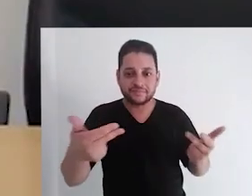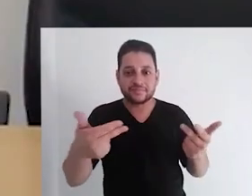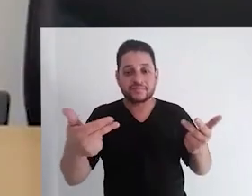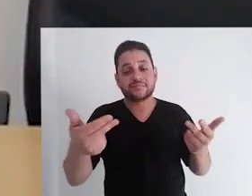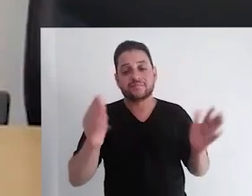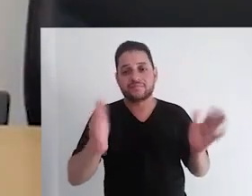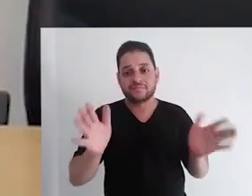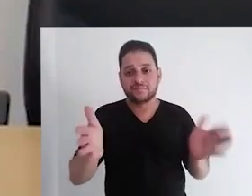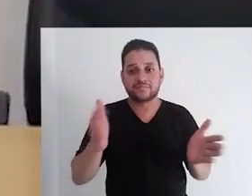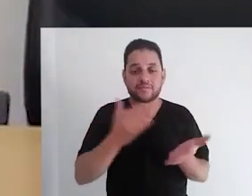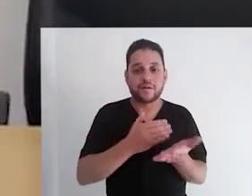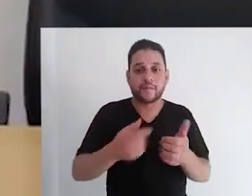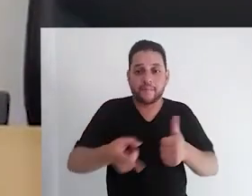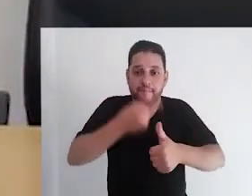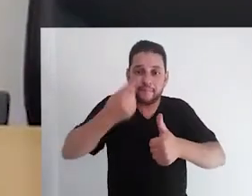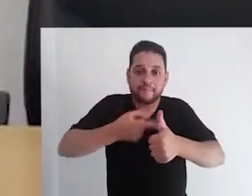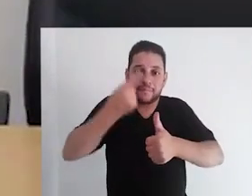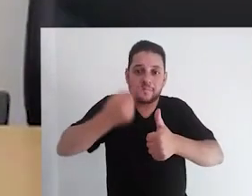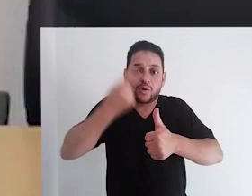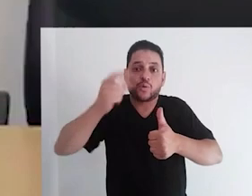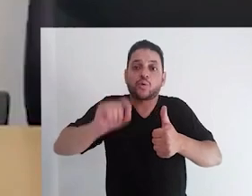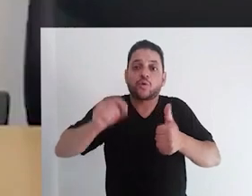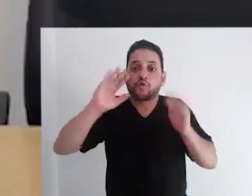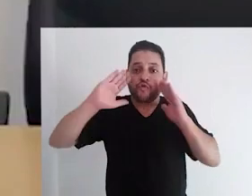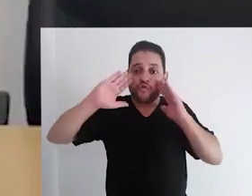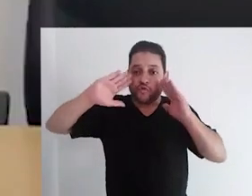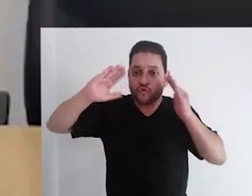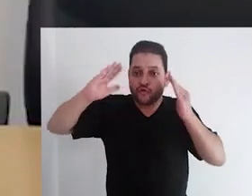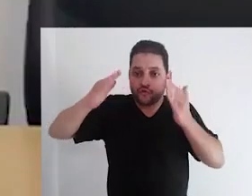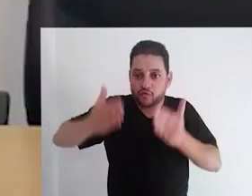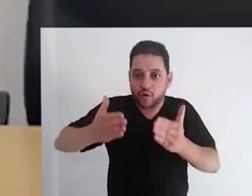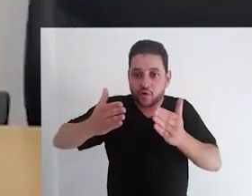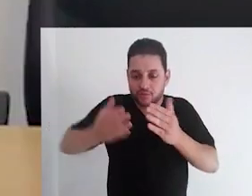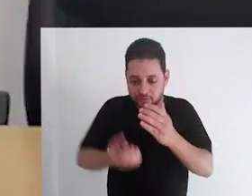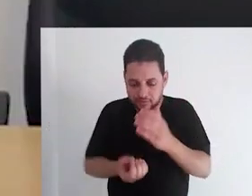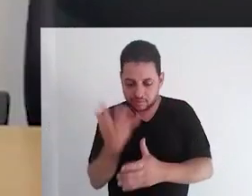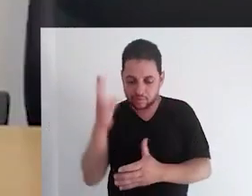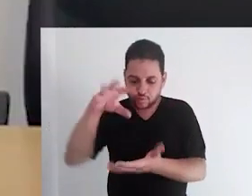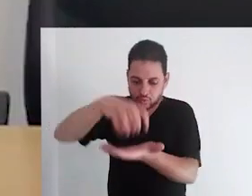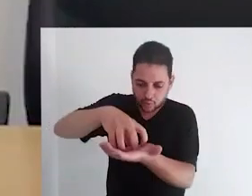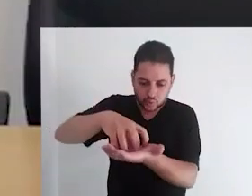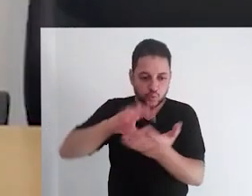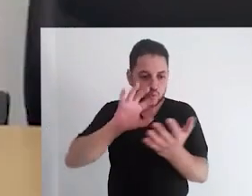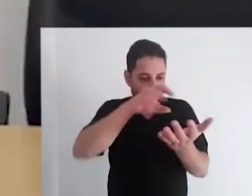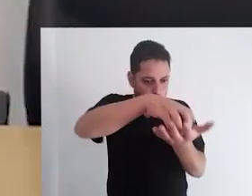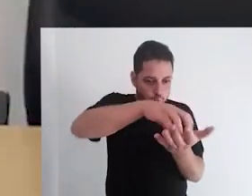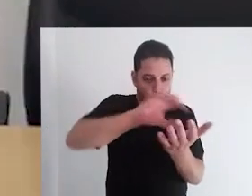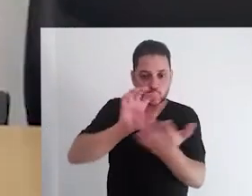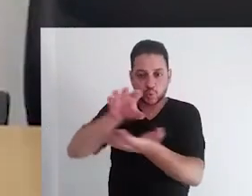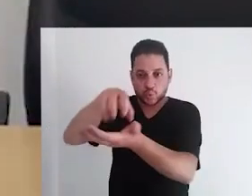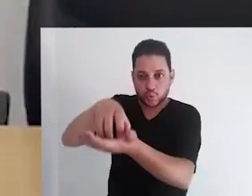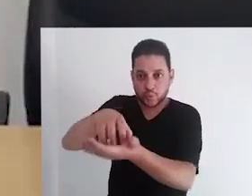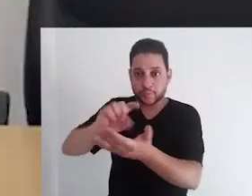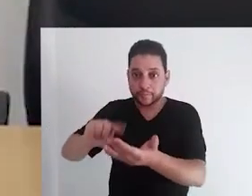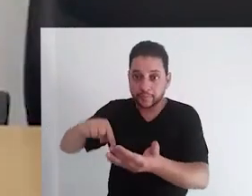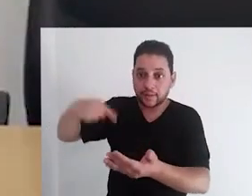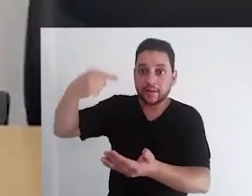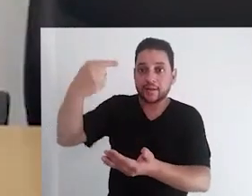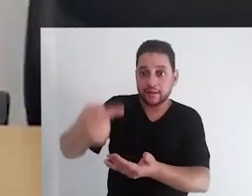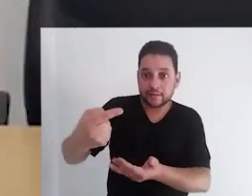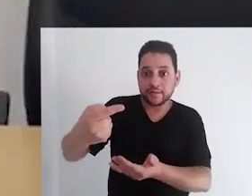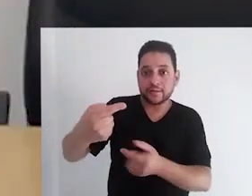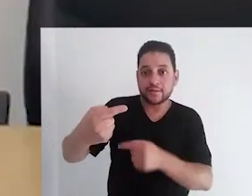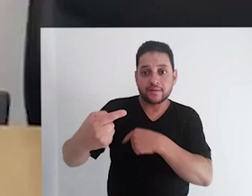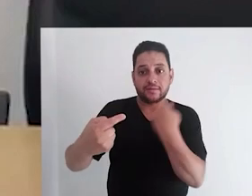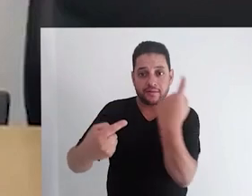nós focamos no fortalecimento, na criação e estruturação dos núcleos, e depois nós vamos estudar,